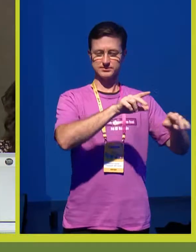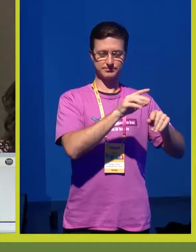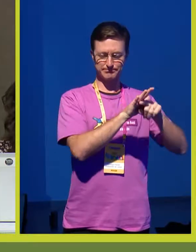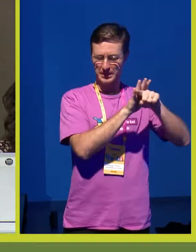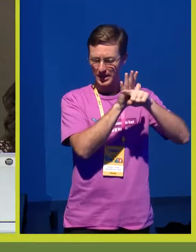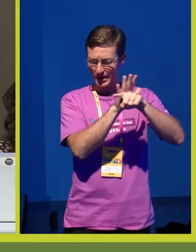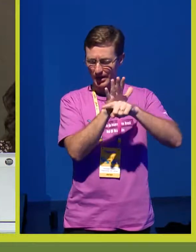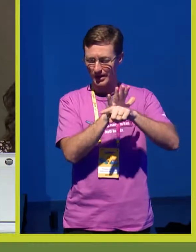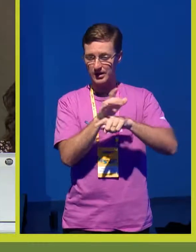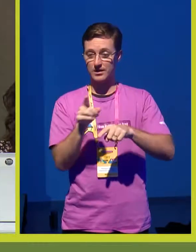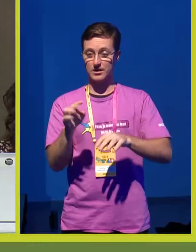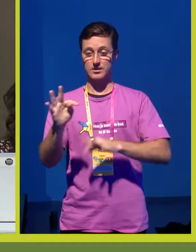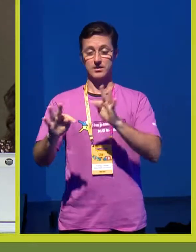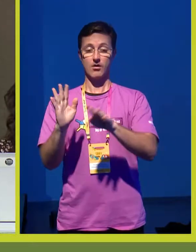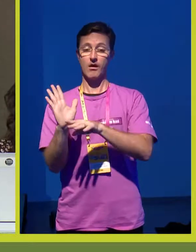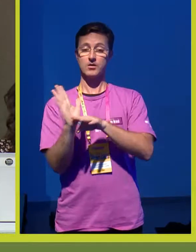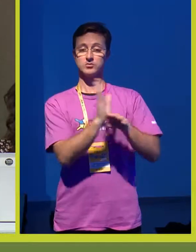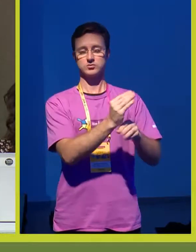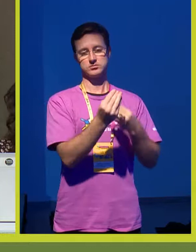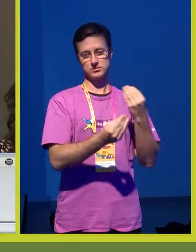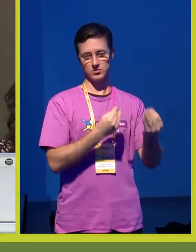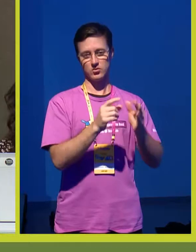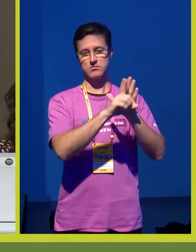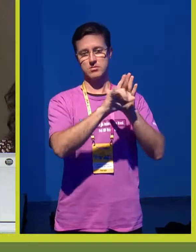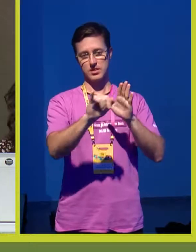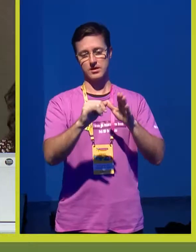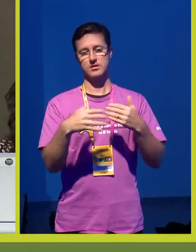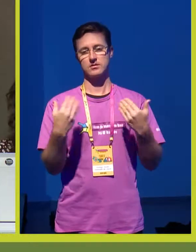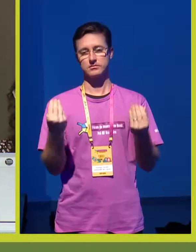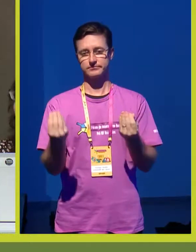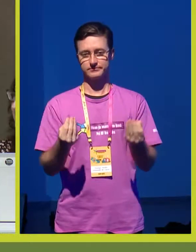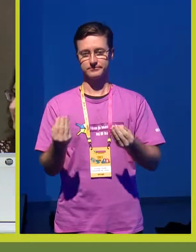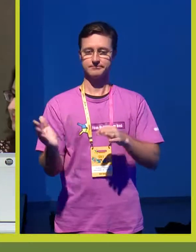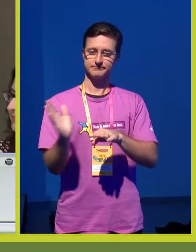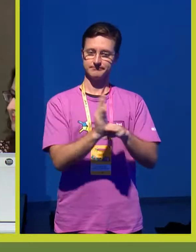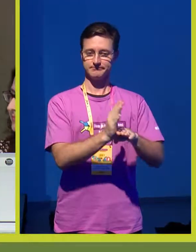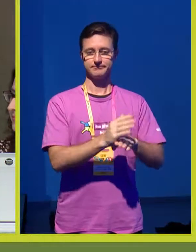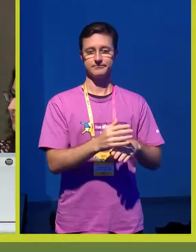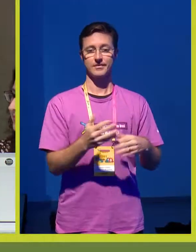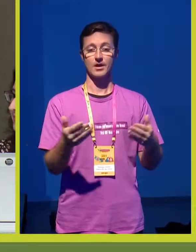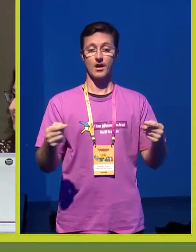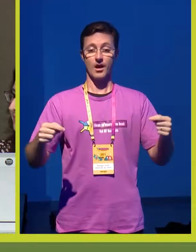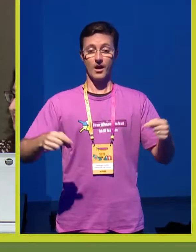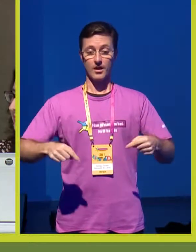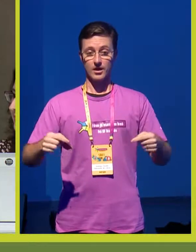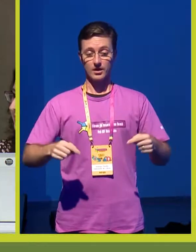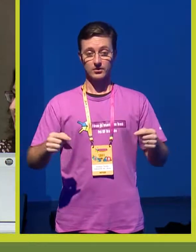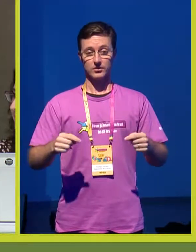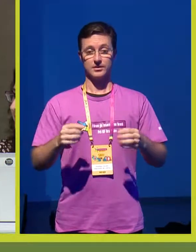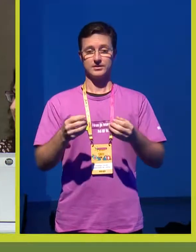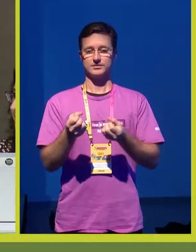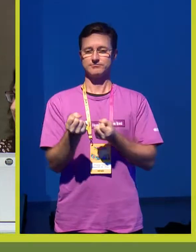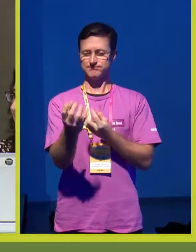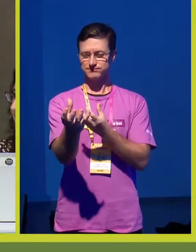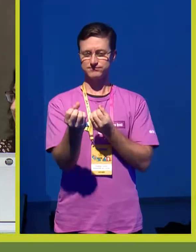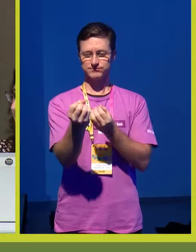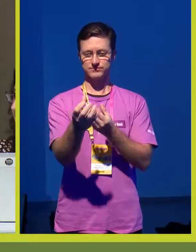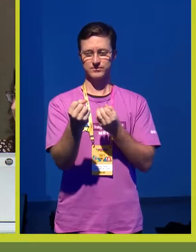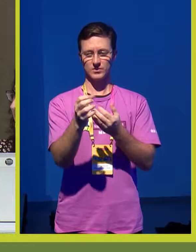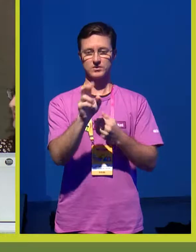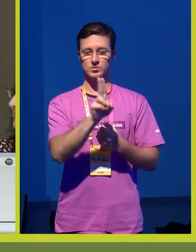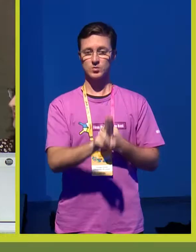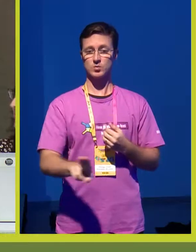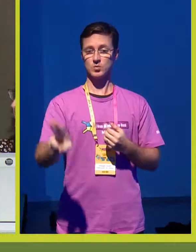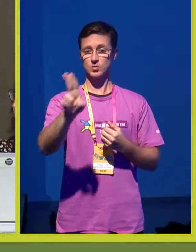na proposição de normas, leis e regulamentos. E também qual é o estado atual da utilização de dados e o que se